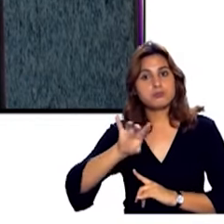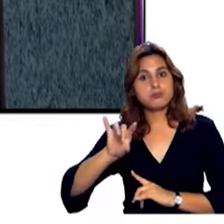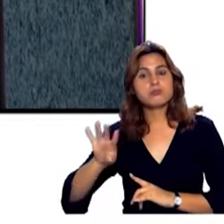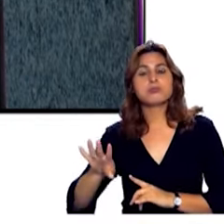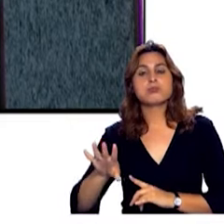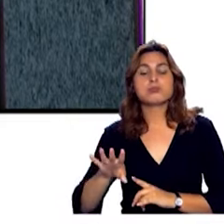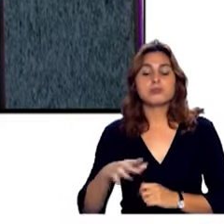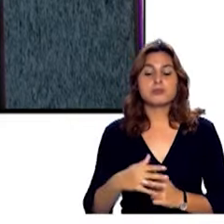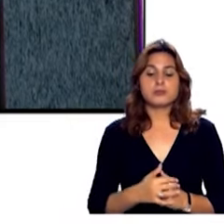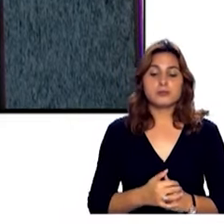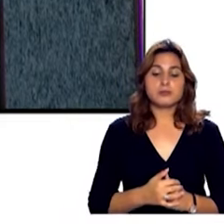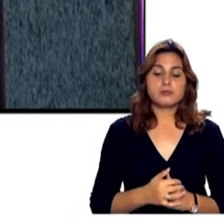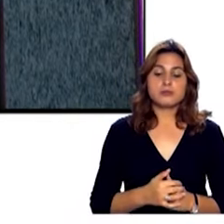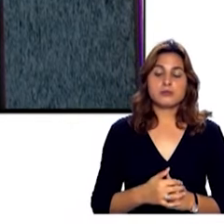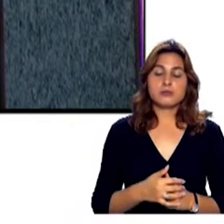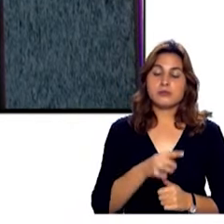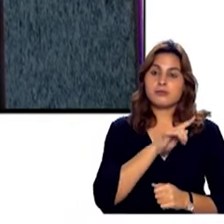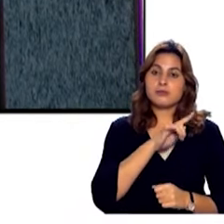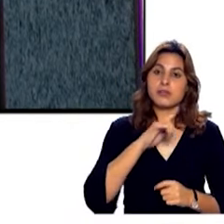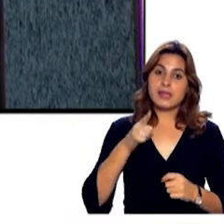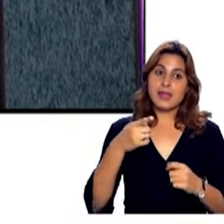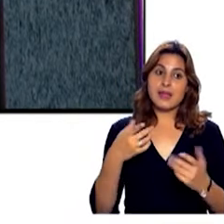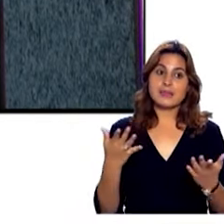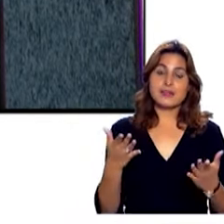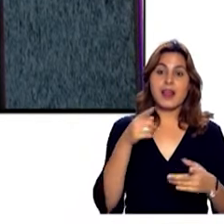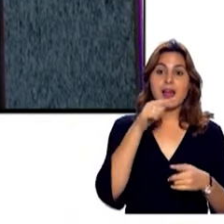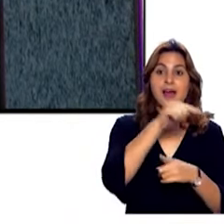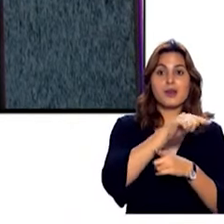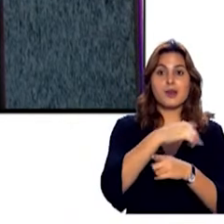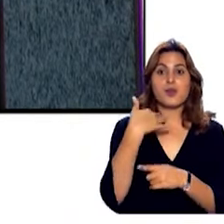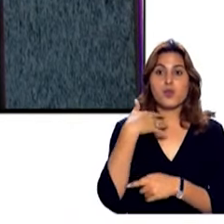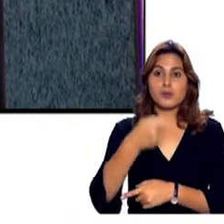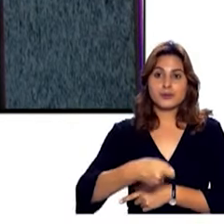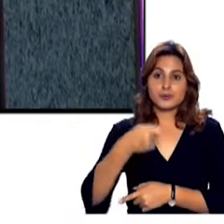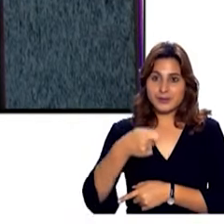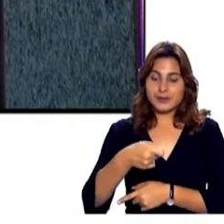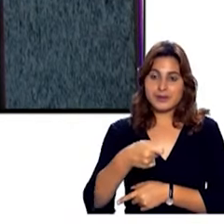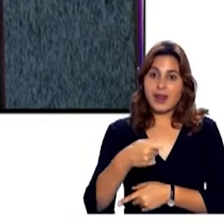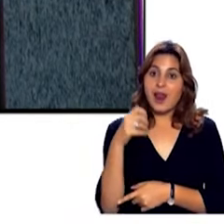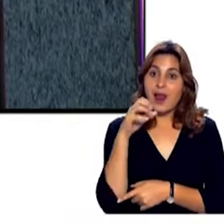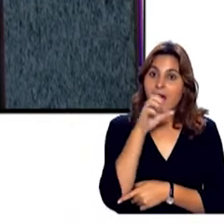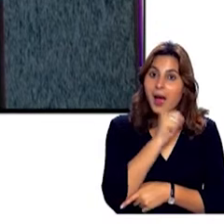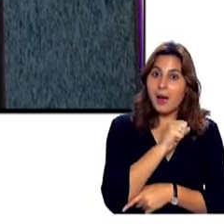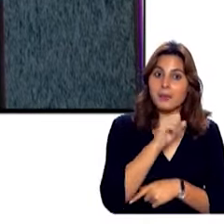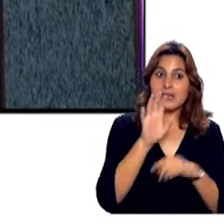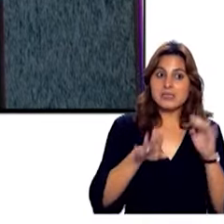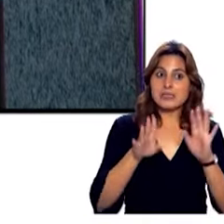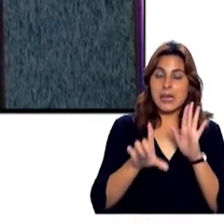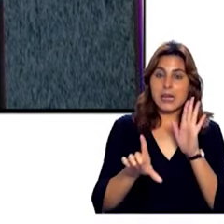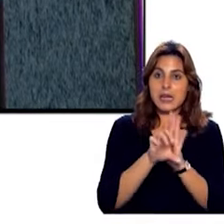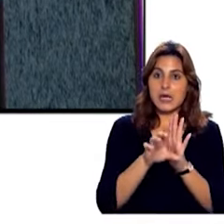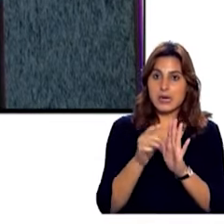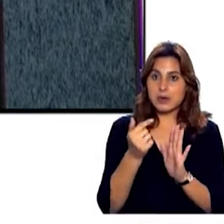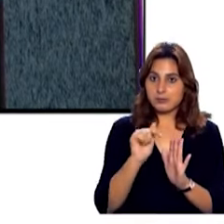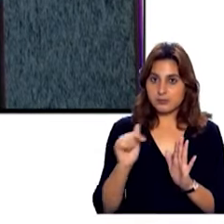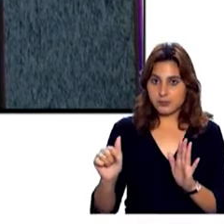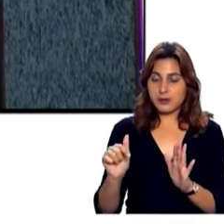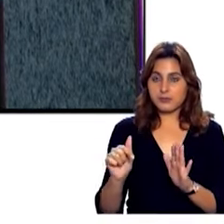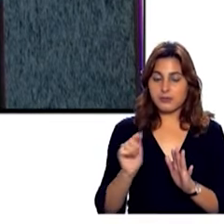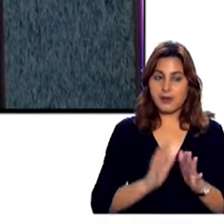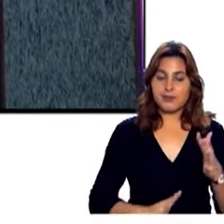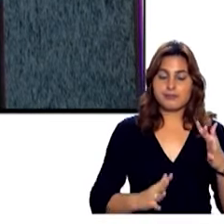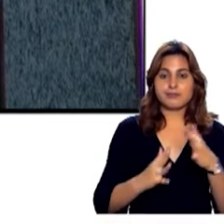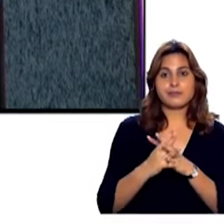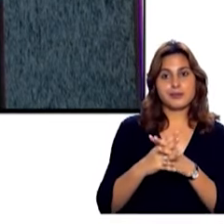mediata incidem sobre o juiz que mediatamente sem a lei interfere